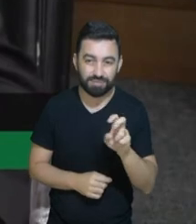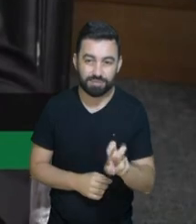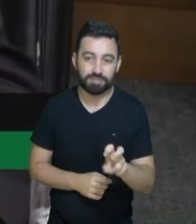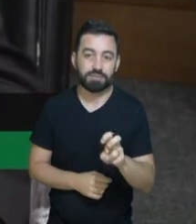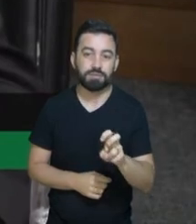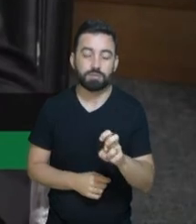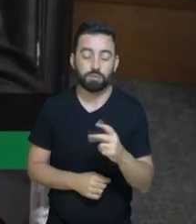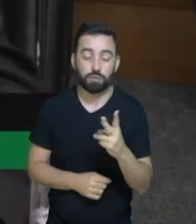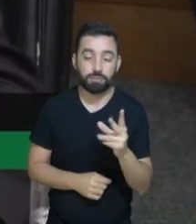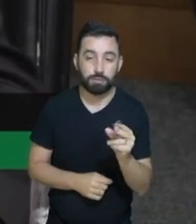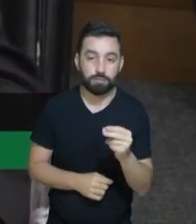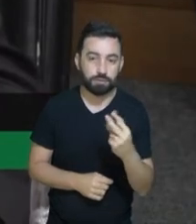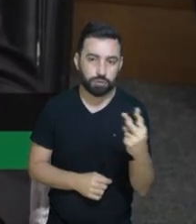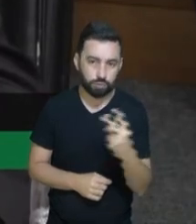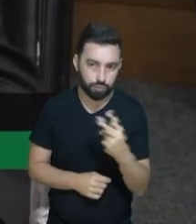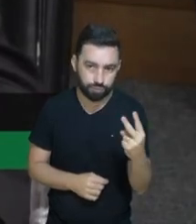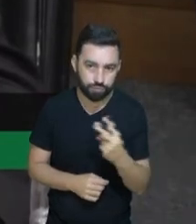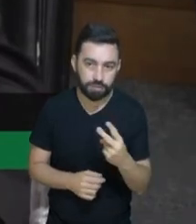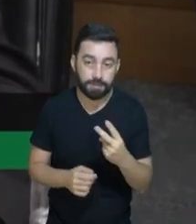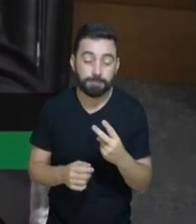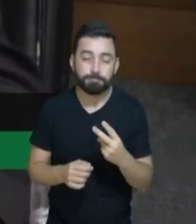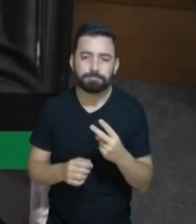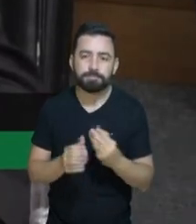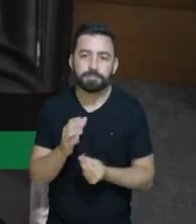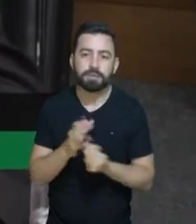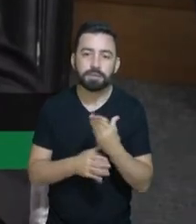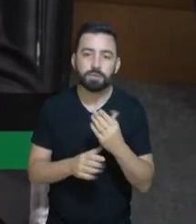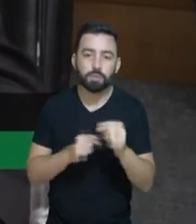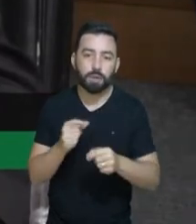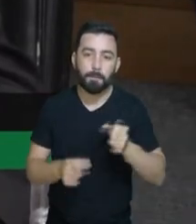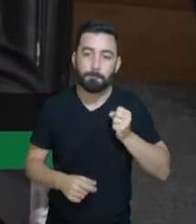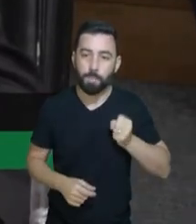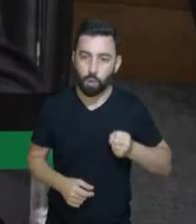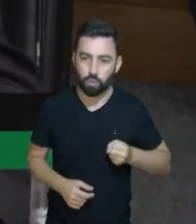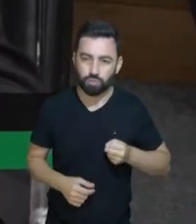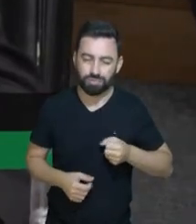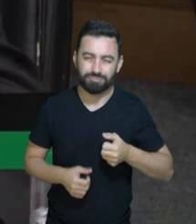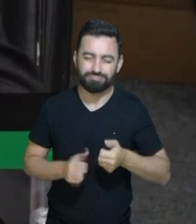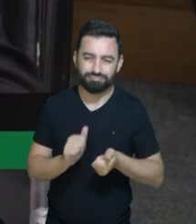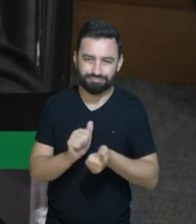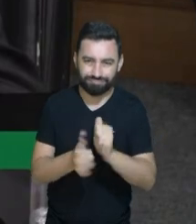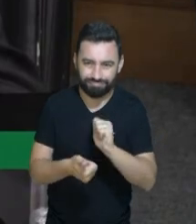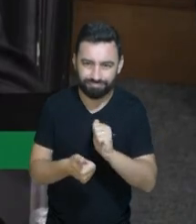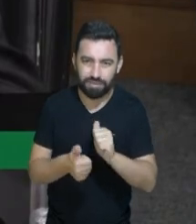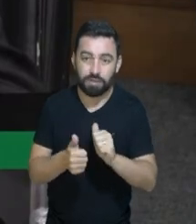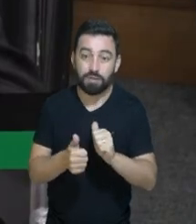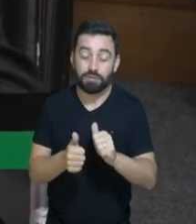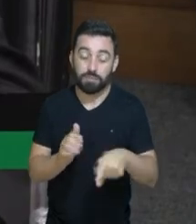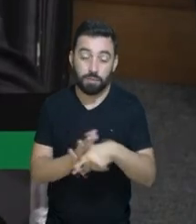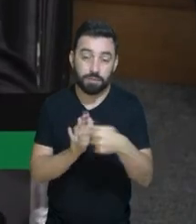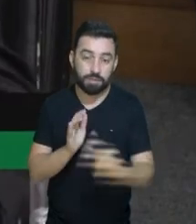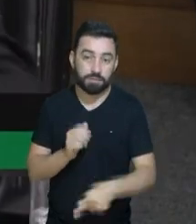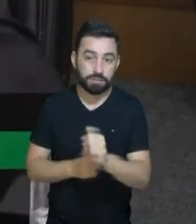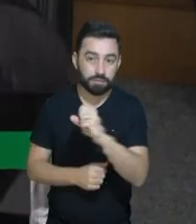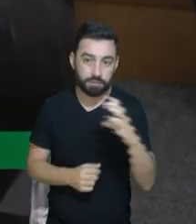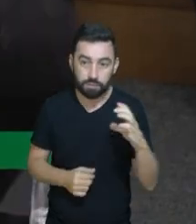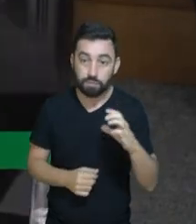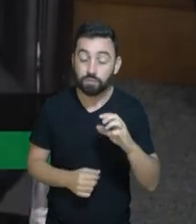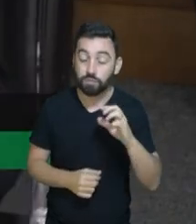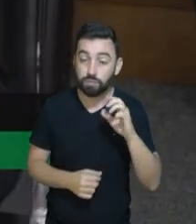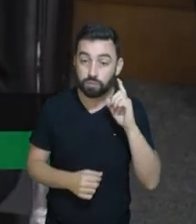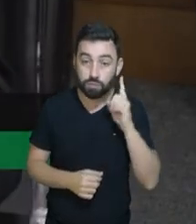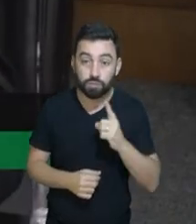de 2022 que institui o bolsa atleta de Santa Catarina para equiparar o surdo atleta